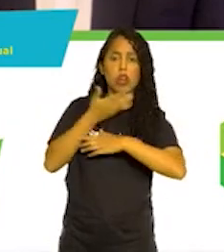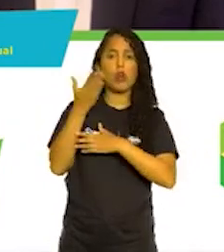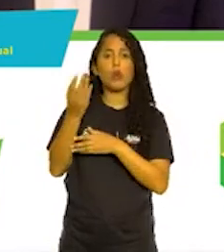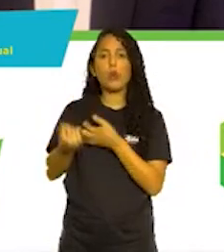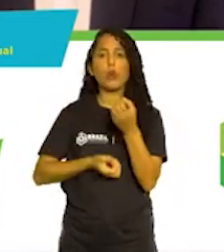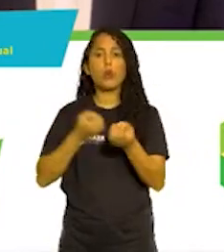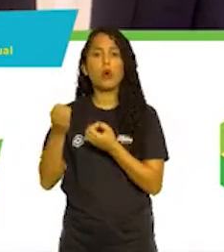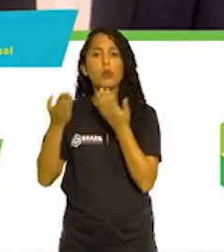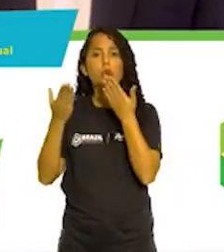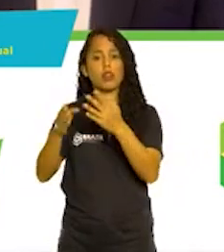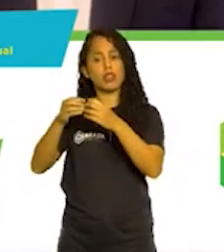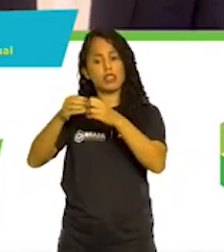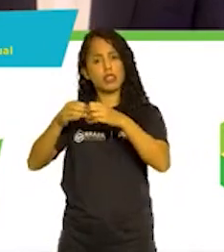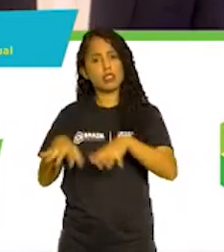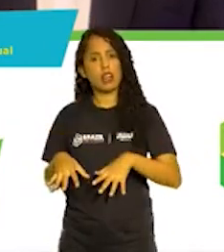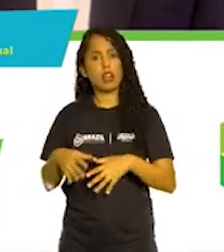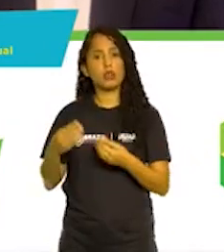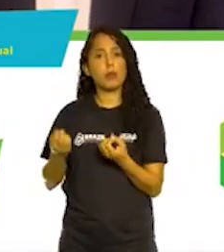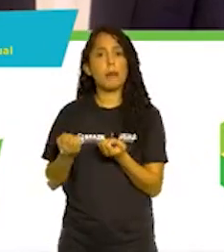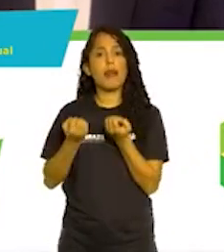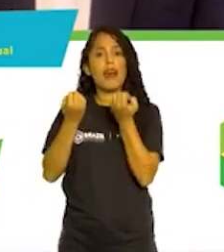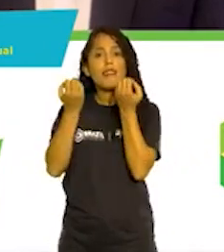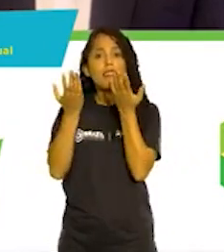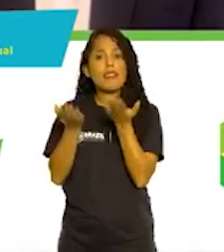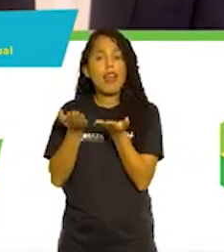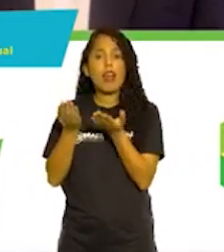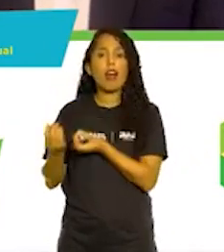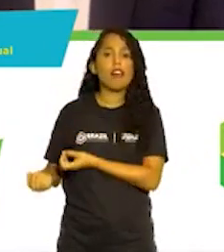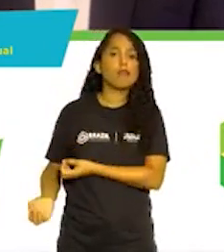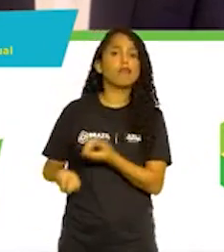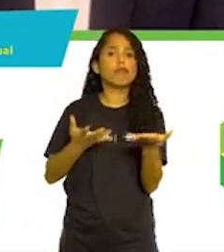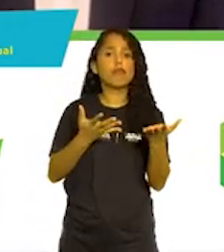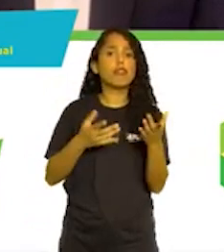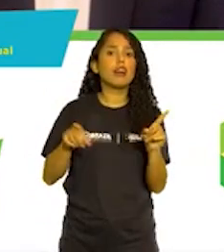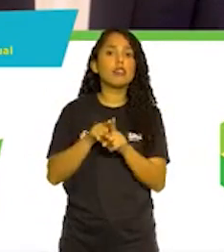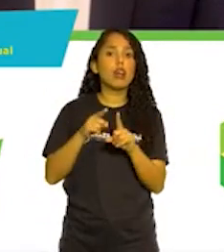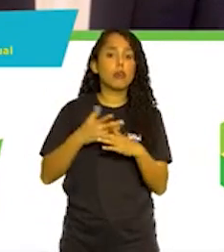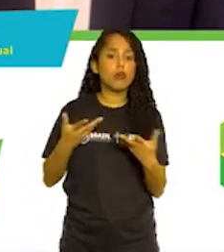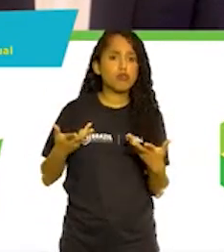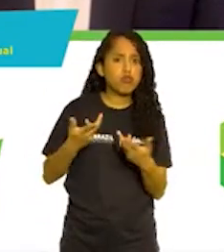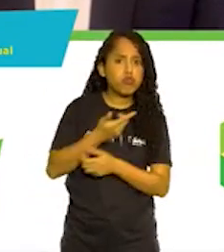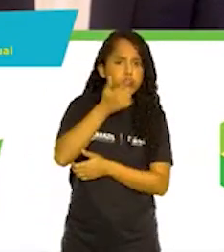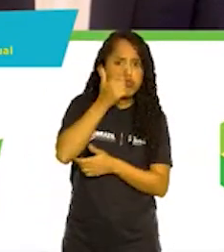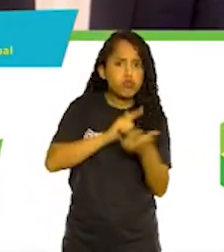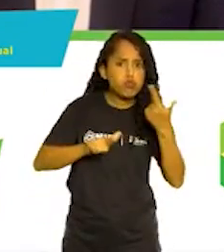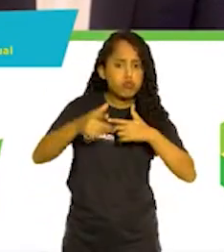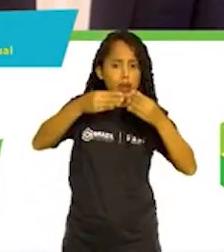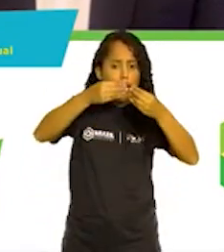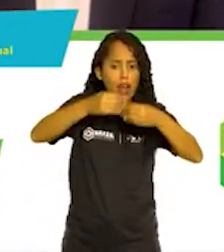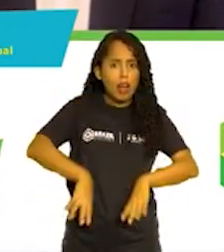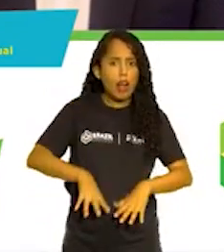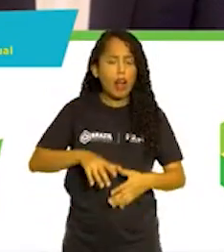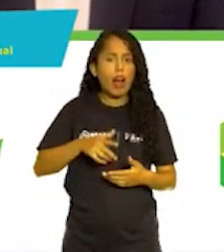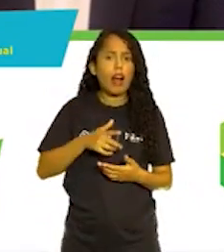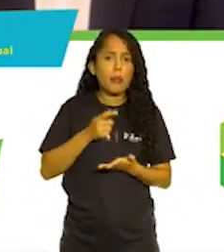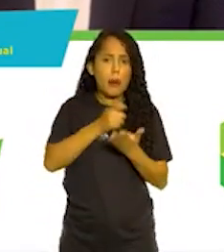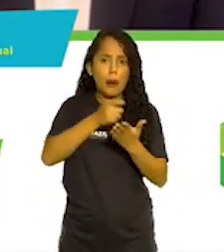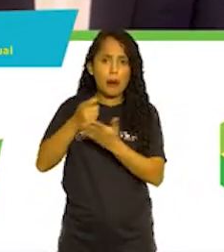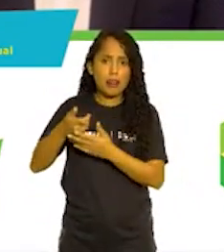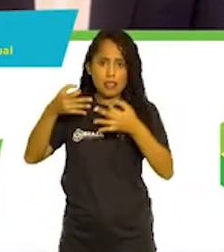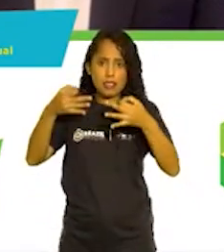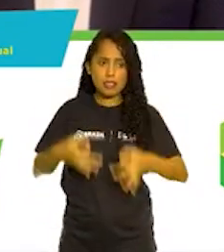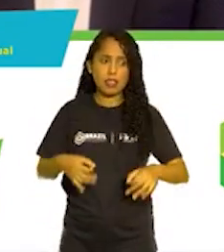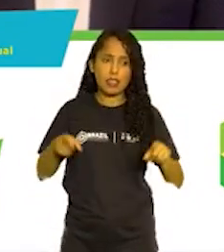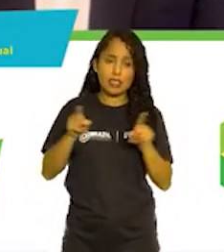a destinação, a eficiência desse gasto, mas é também preciso levar